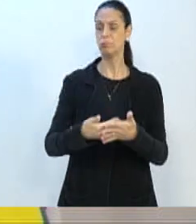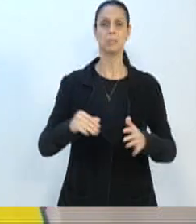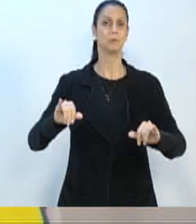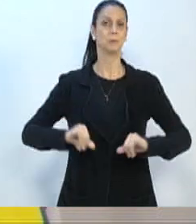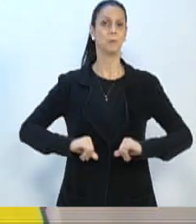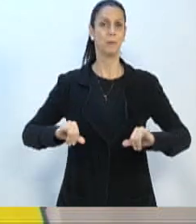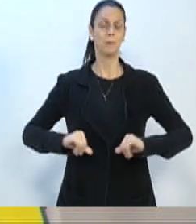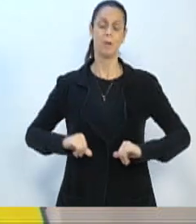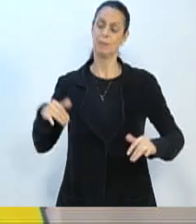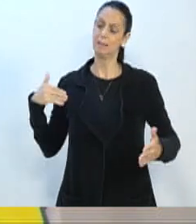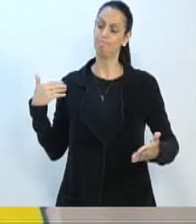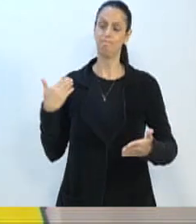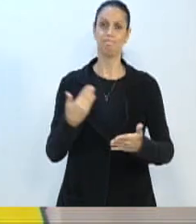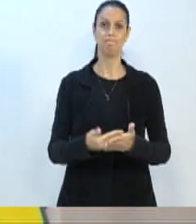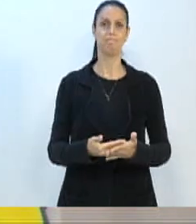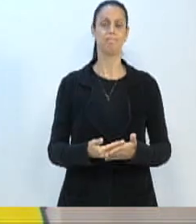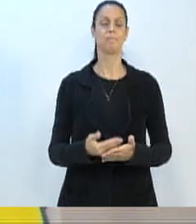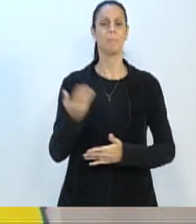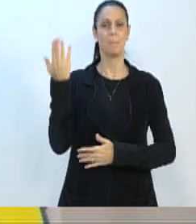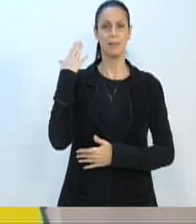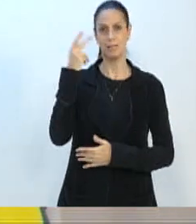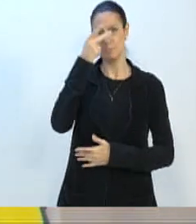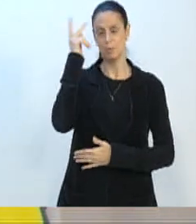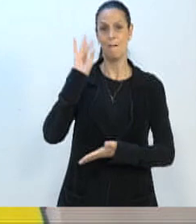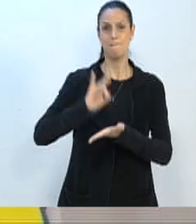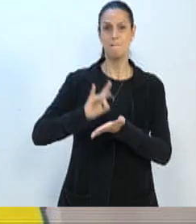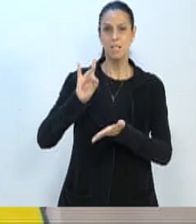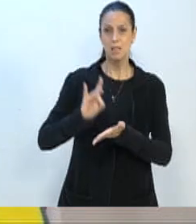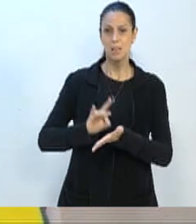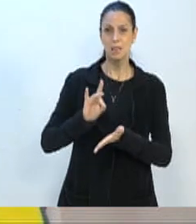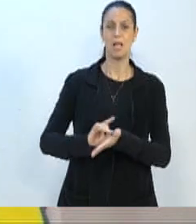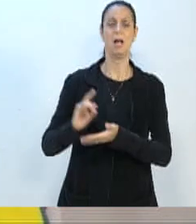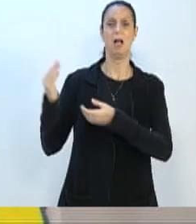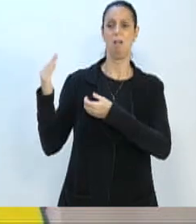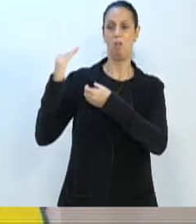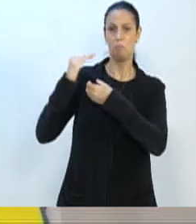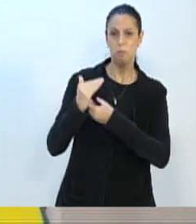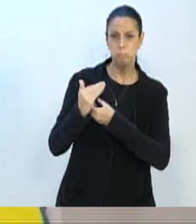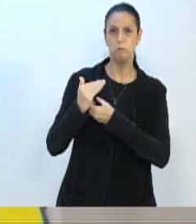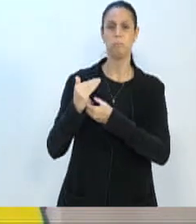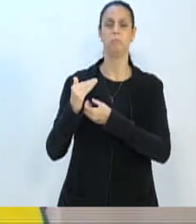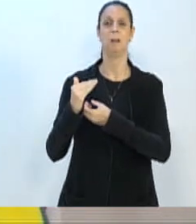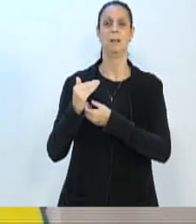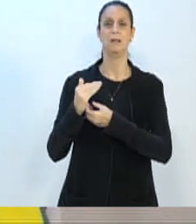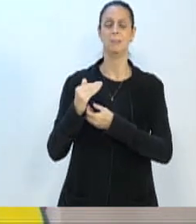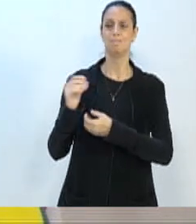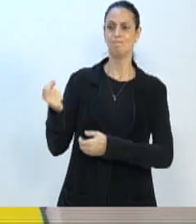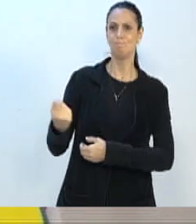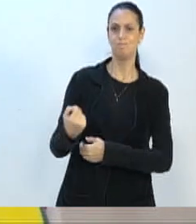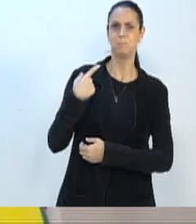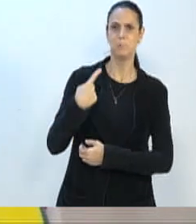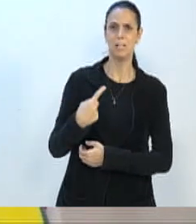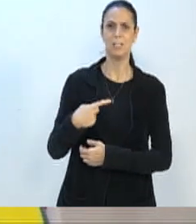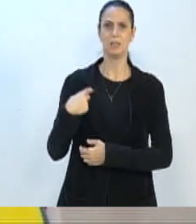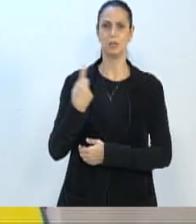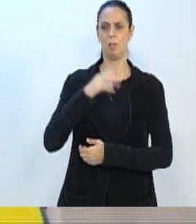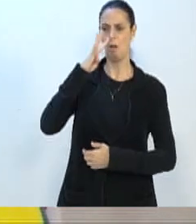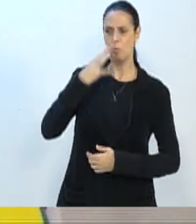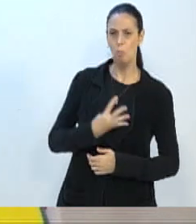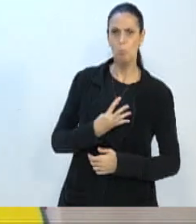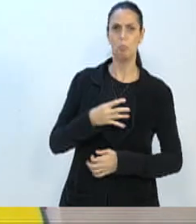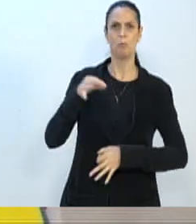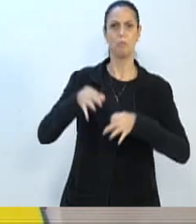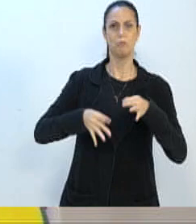quanto sofremos quando fomos pesados massacrados humilhados ofendidos julgados